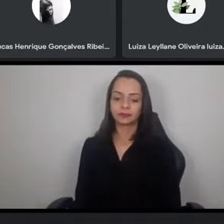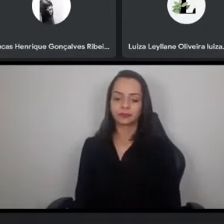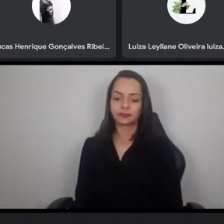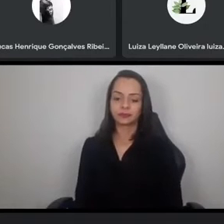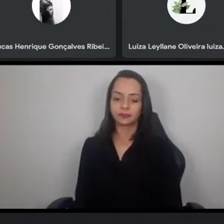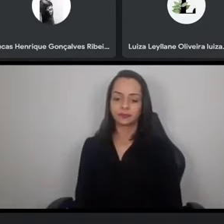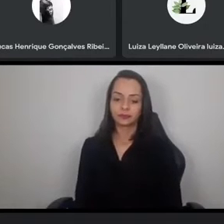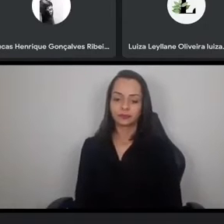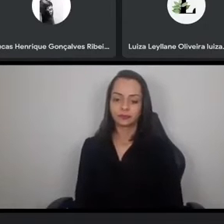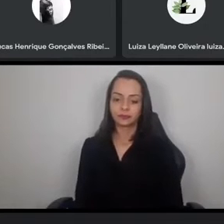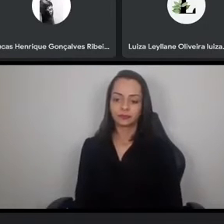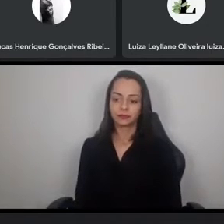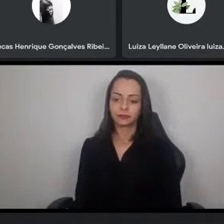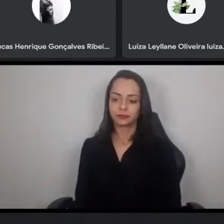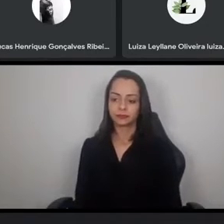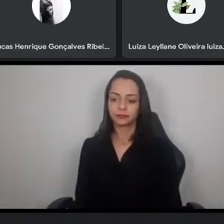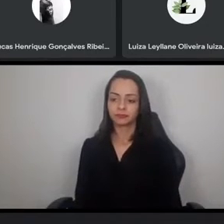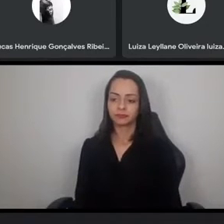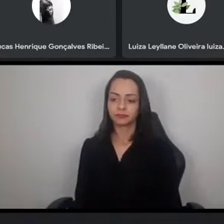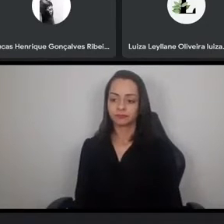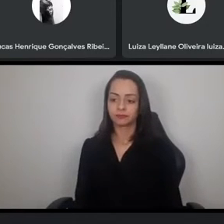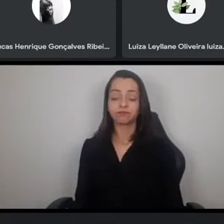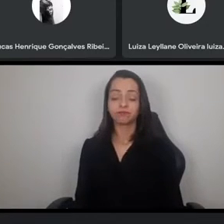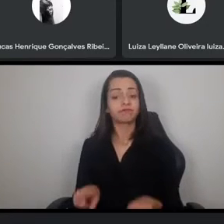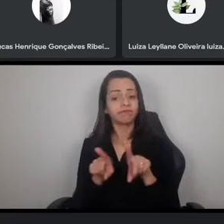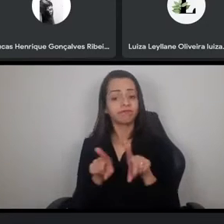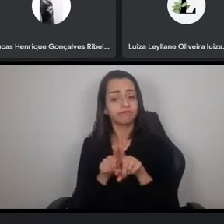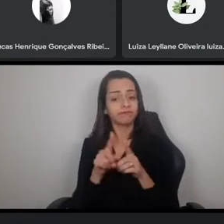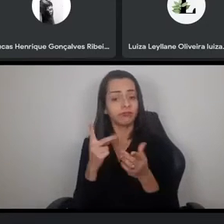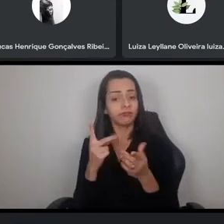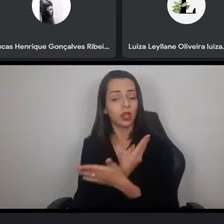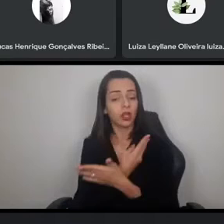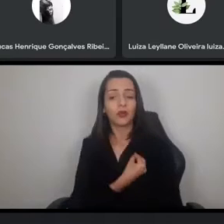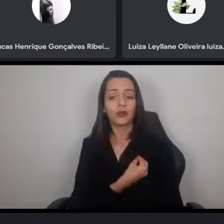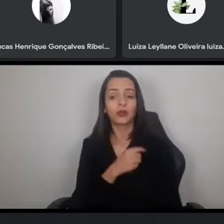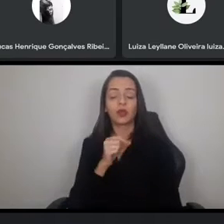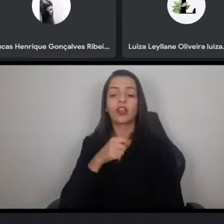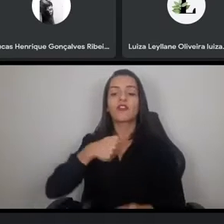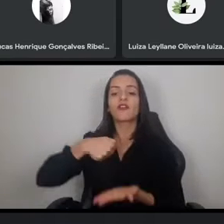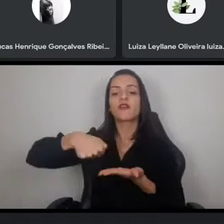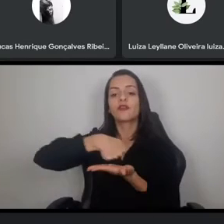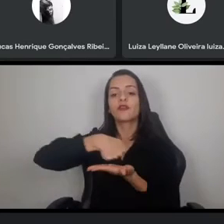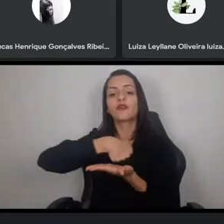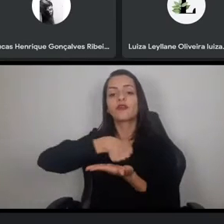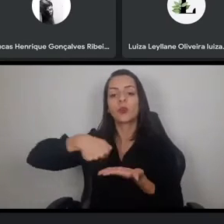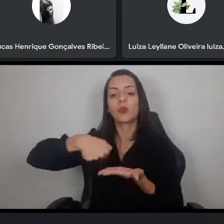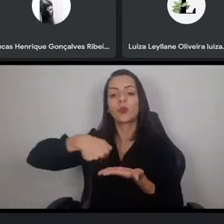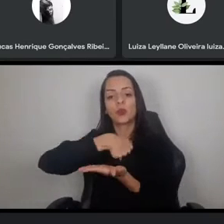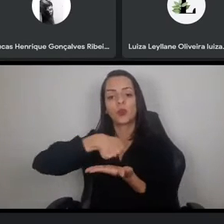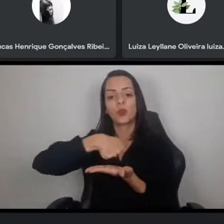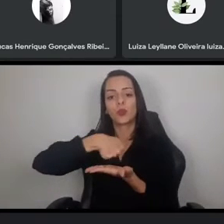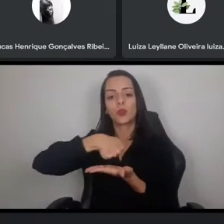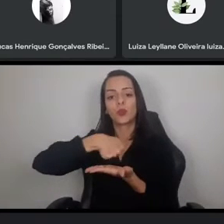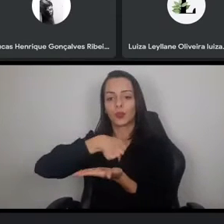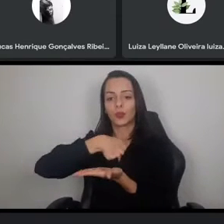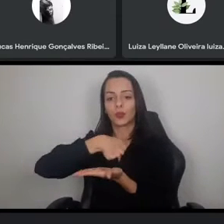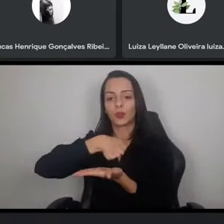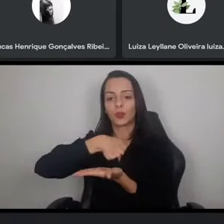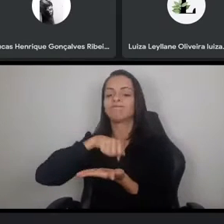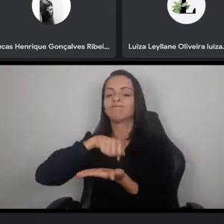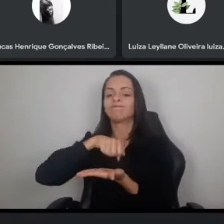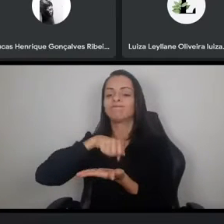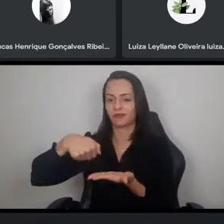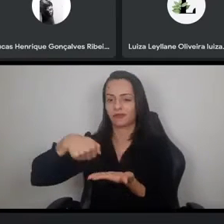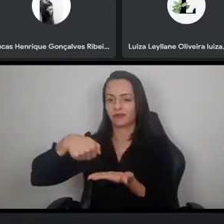Outra coisa que é corriqueira na nossa vida é a utilização de ferro elétrico. Muitos utilizam o ferro elétrico, mas